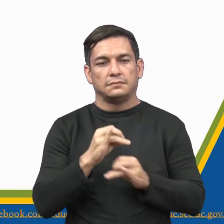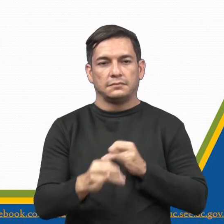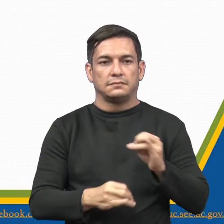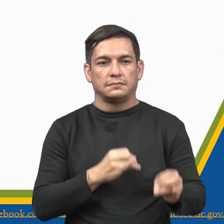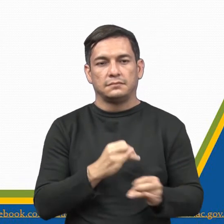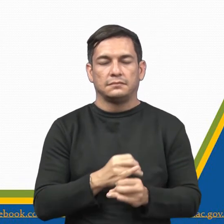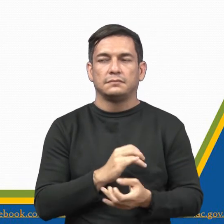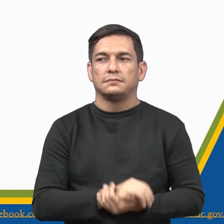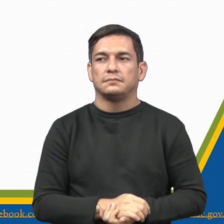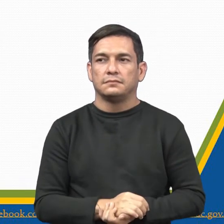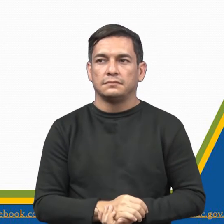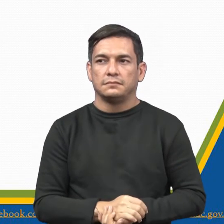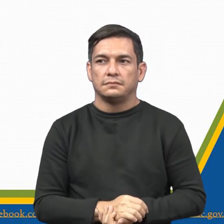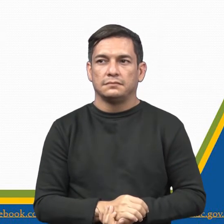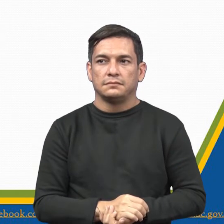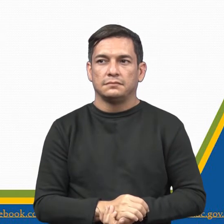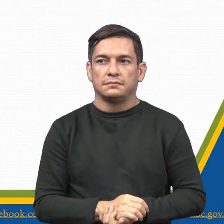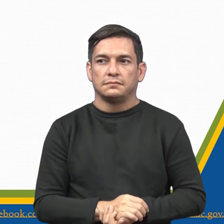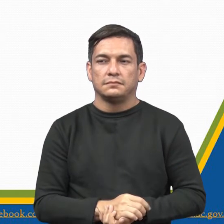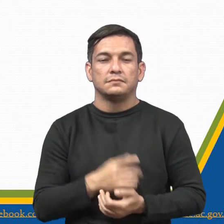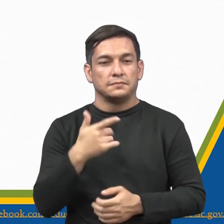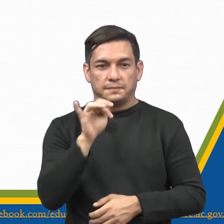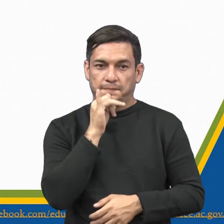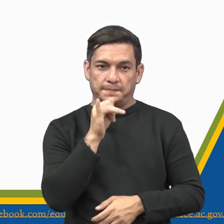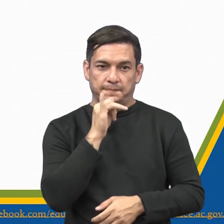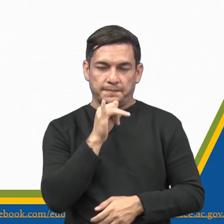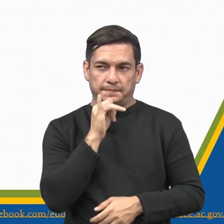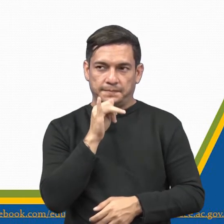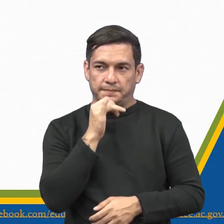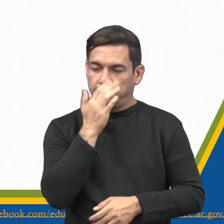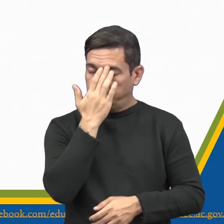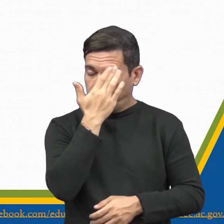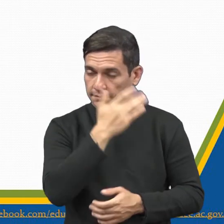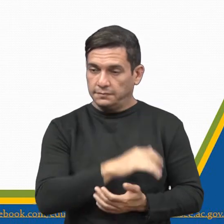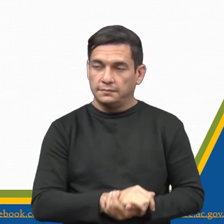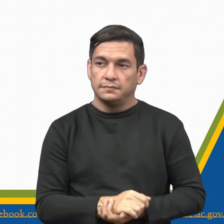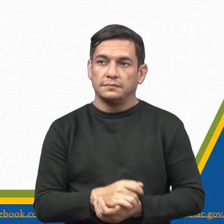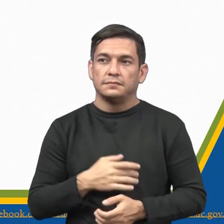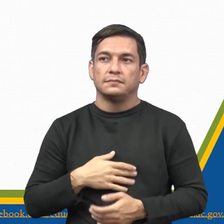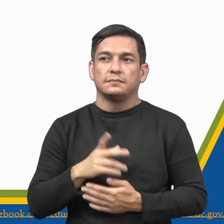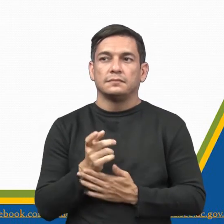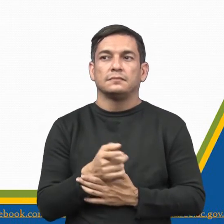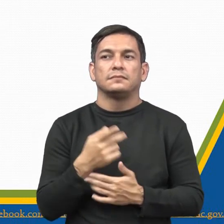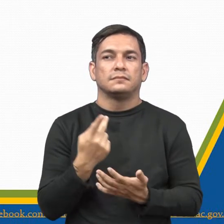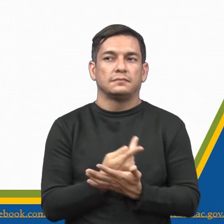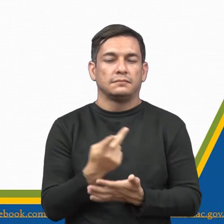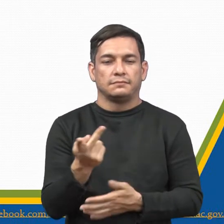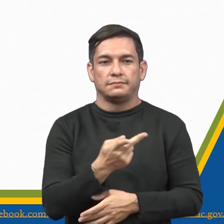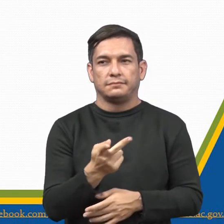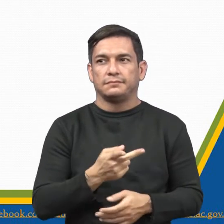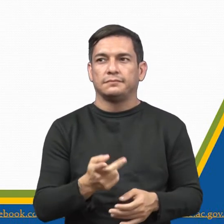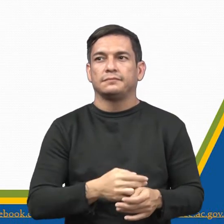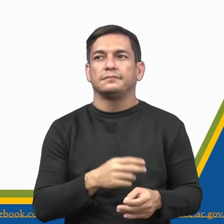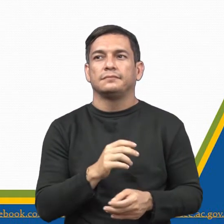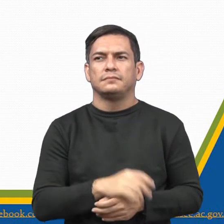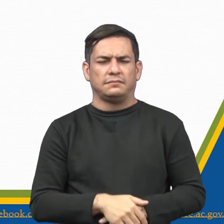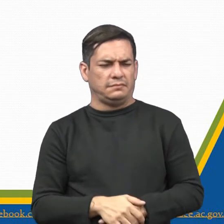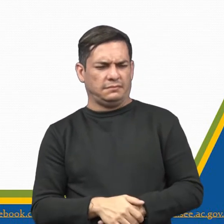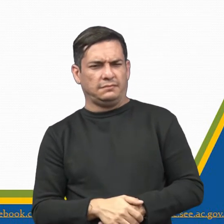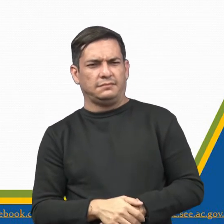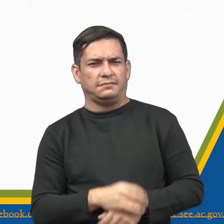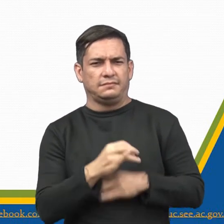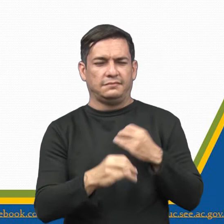internet. Então, olha outro exemplo aí na tirinha do Cebolinha. Errar os dois é internetês.